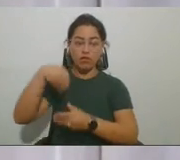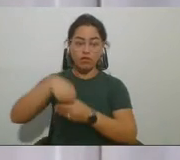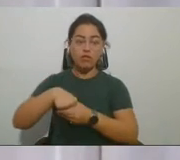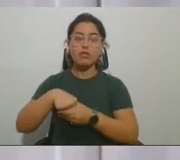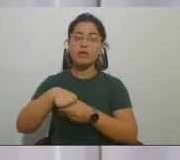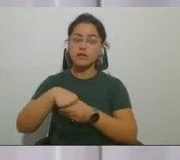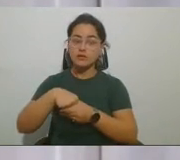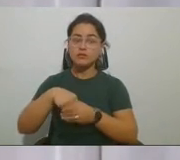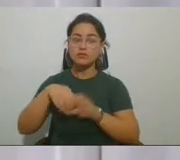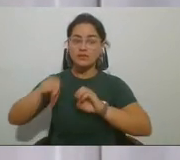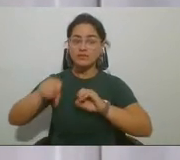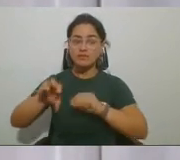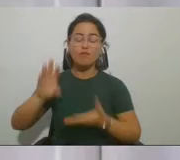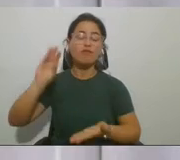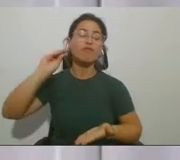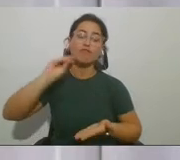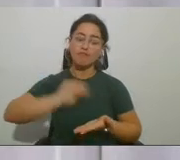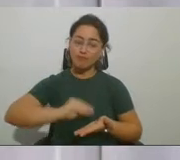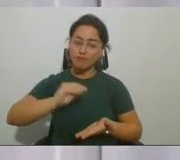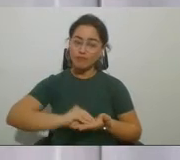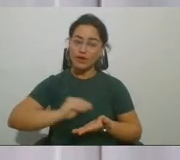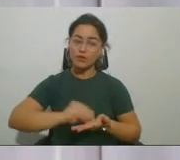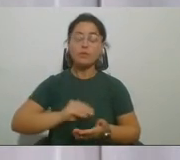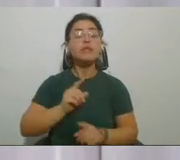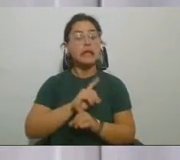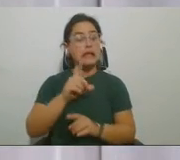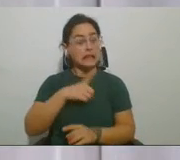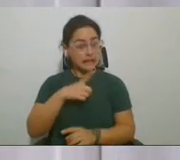lei muito importante na Argentina, que é a educação sexual integral.